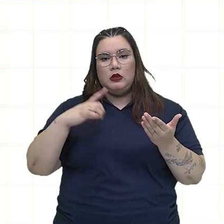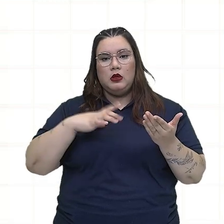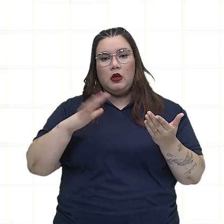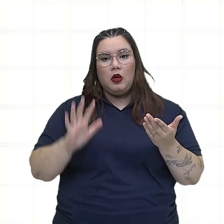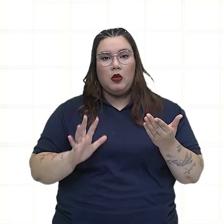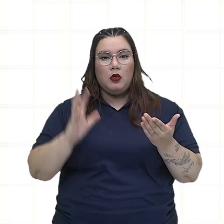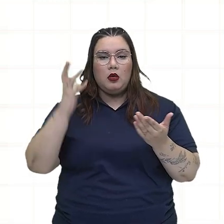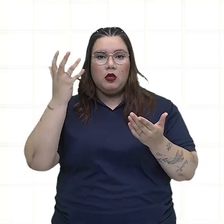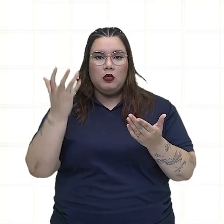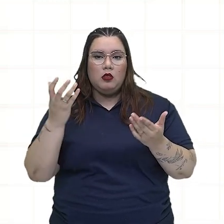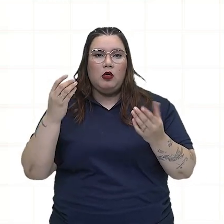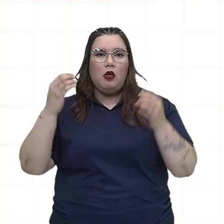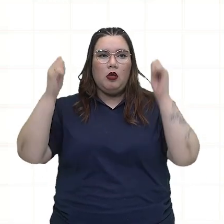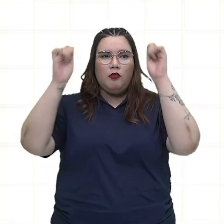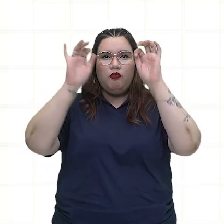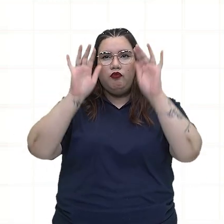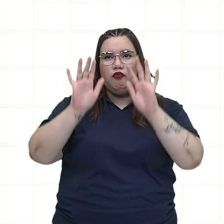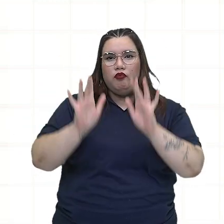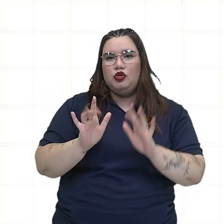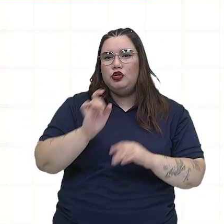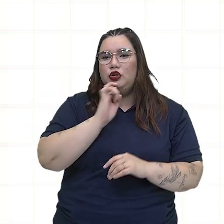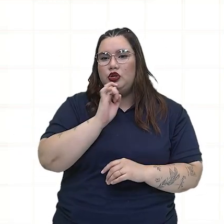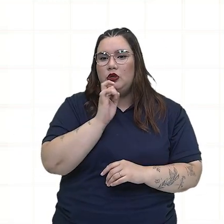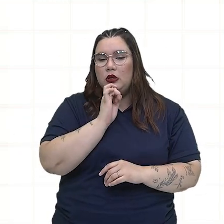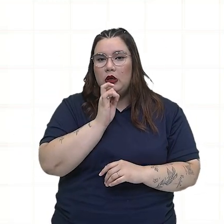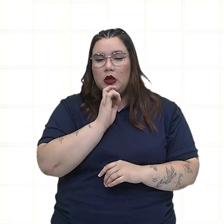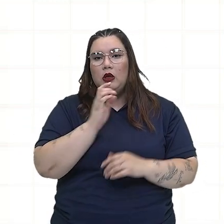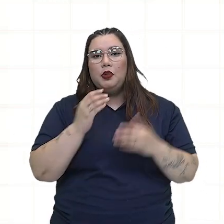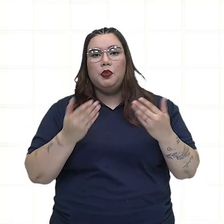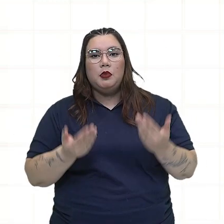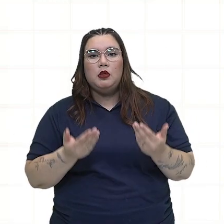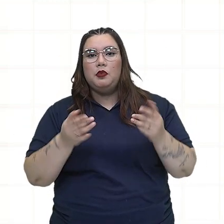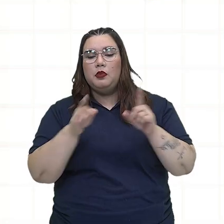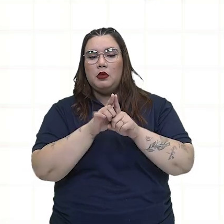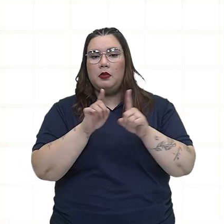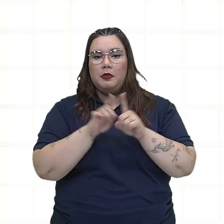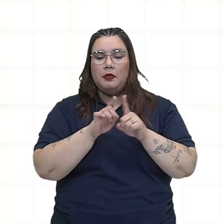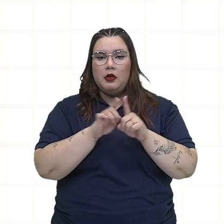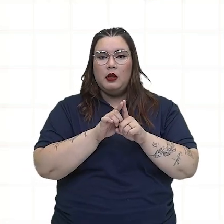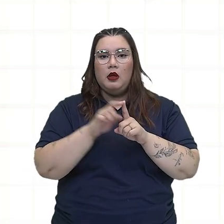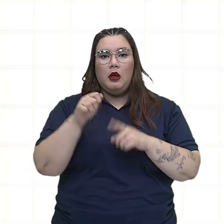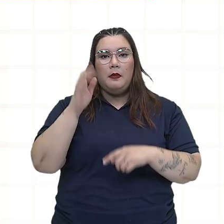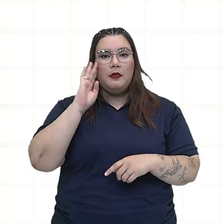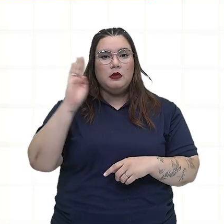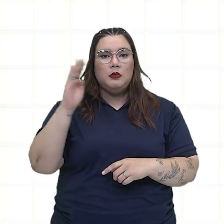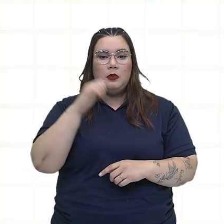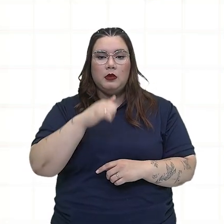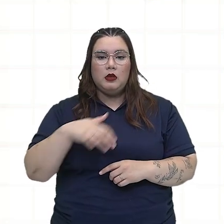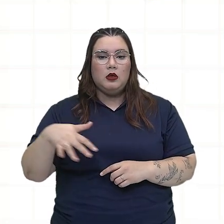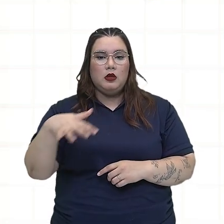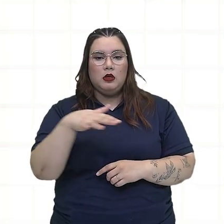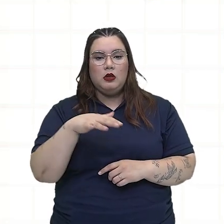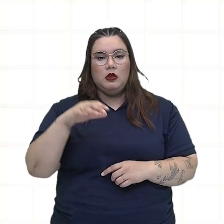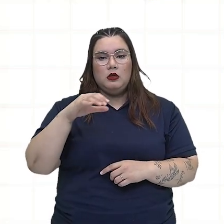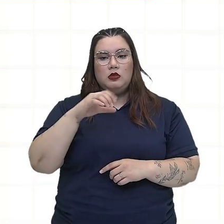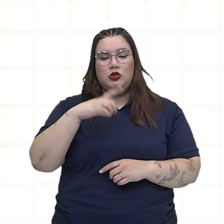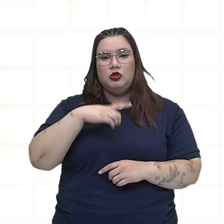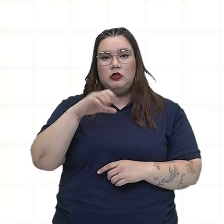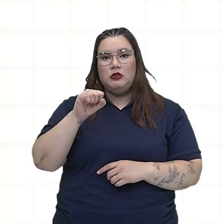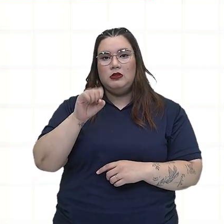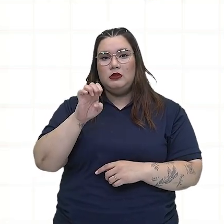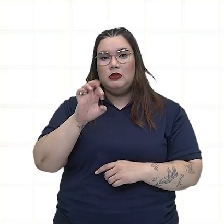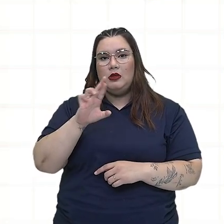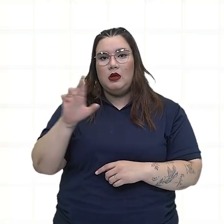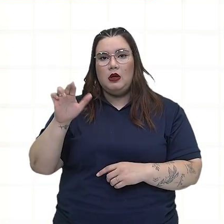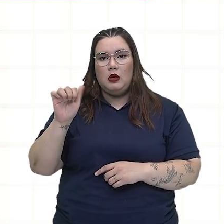nós vamos ter a ocorrência de neve, de geadas, principalmente em áreas